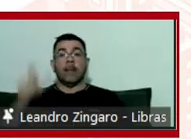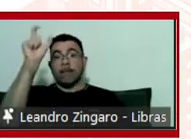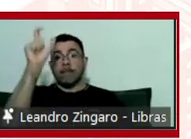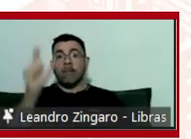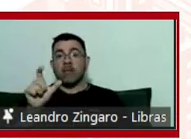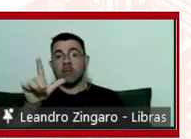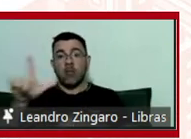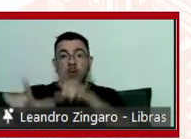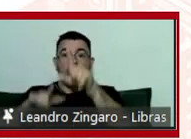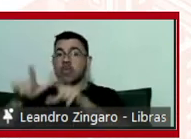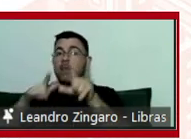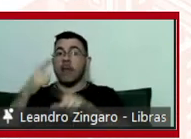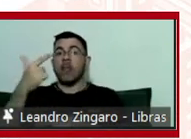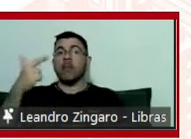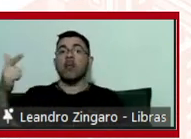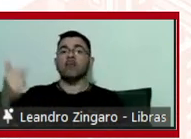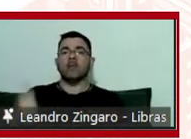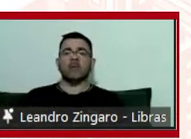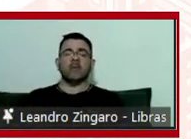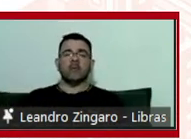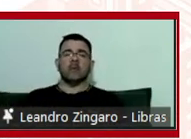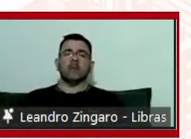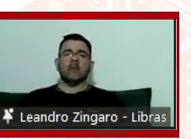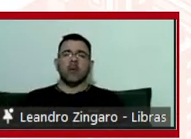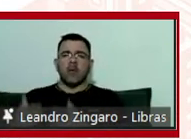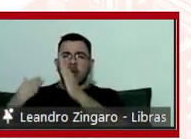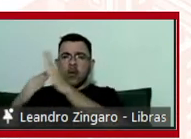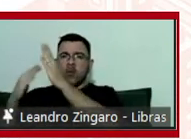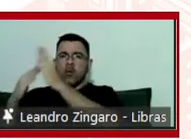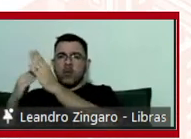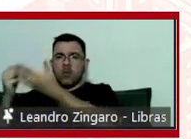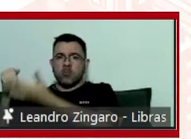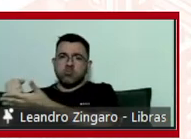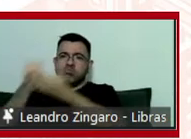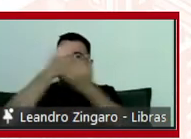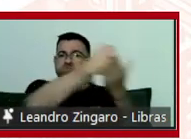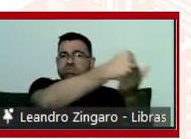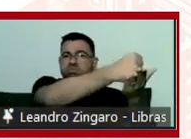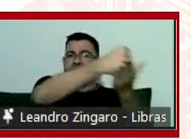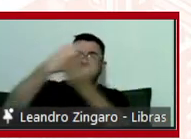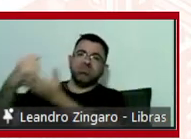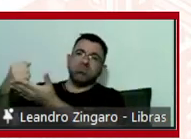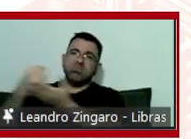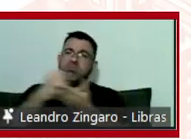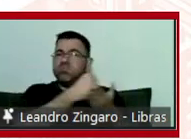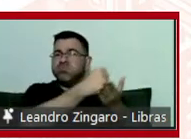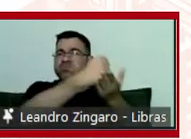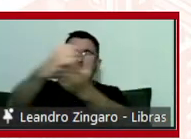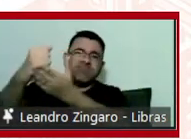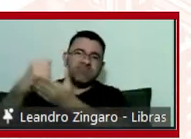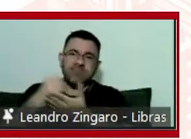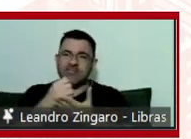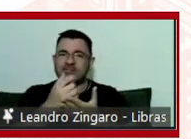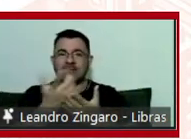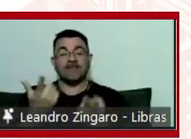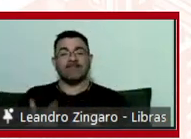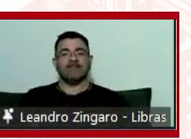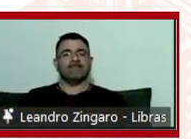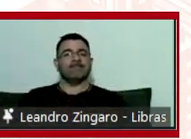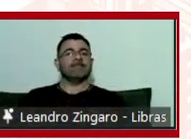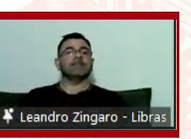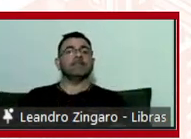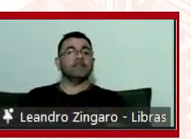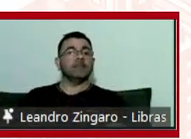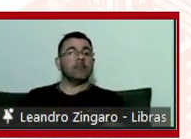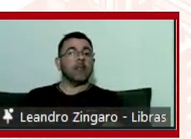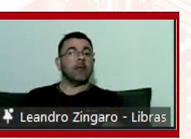eh os quatro cantos da cidade levando currículo tentando vaga que não são compartilhadas a partir daí a gente